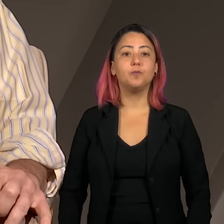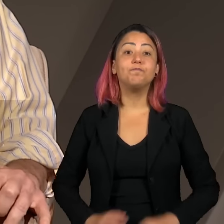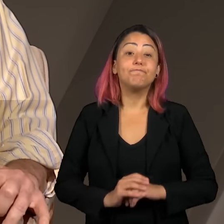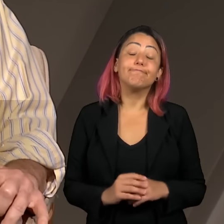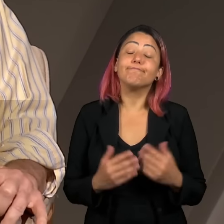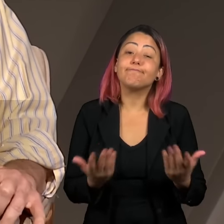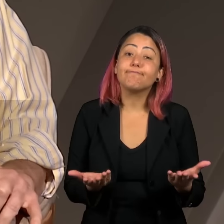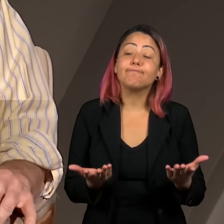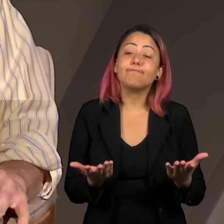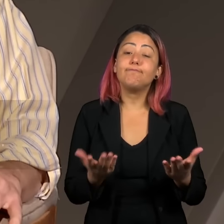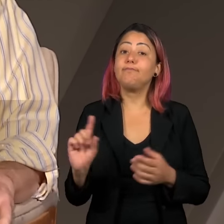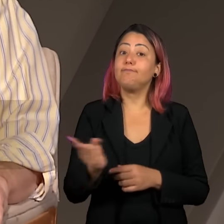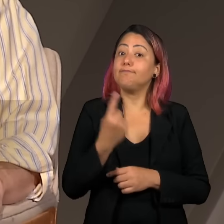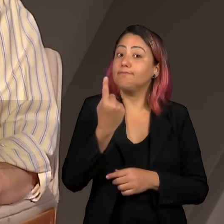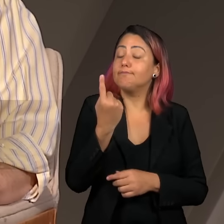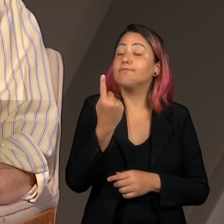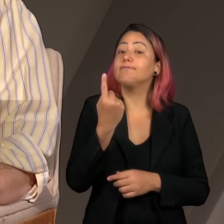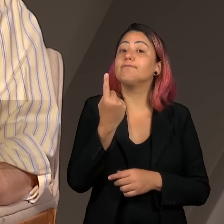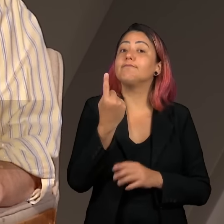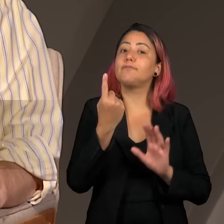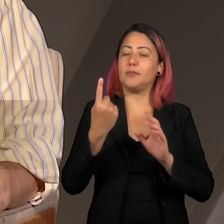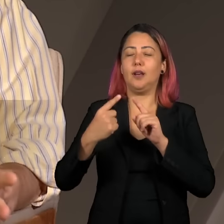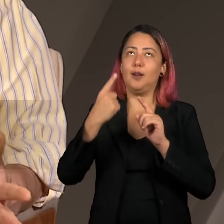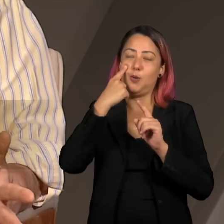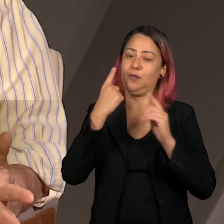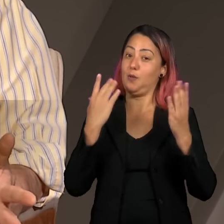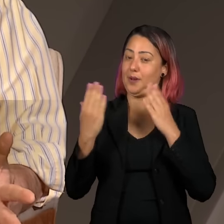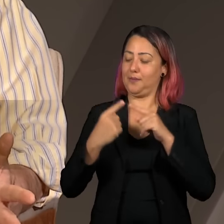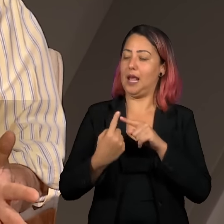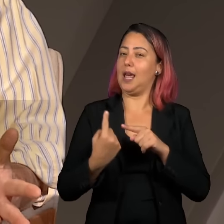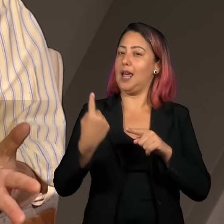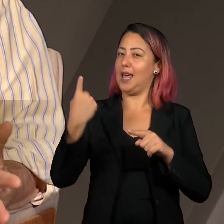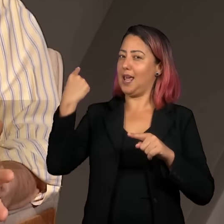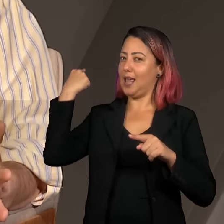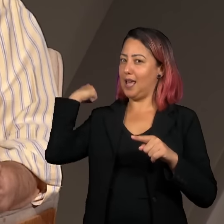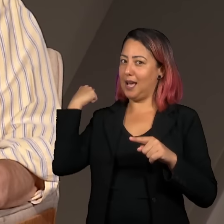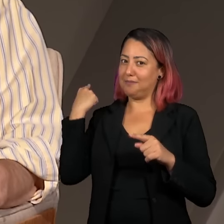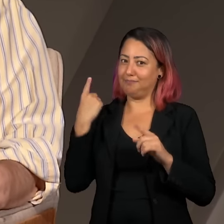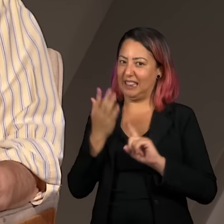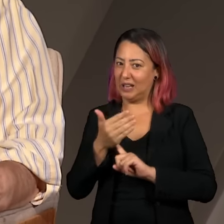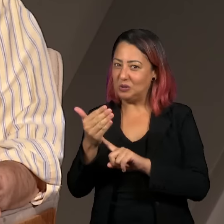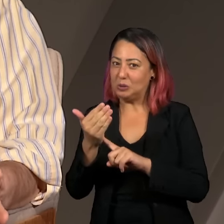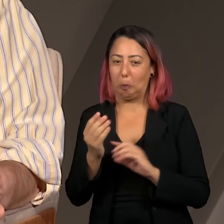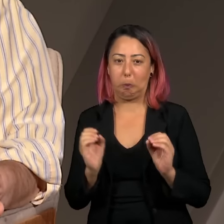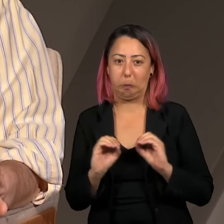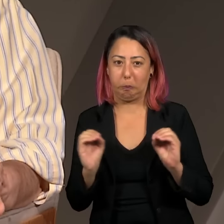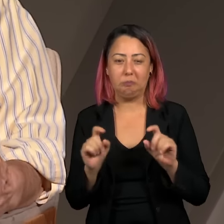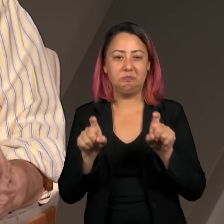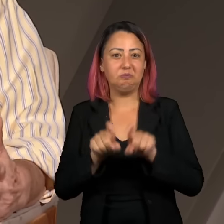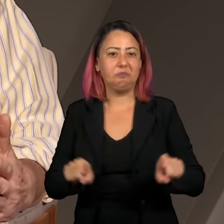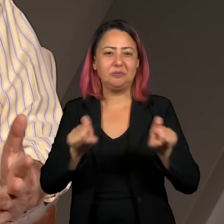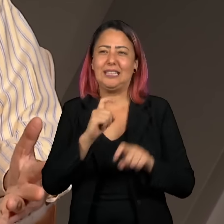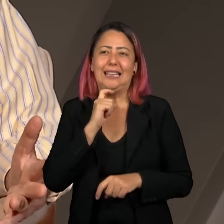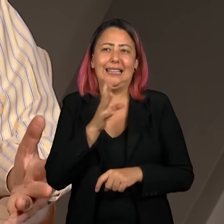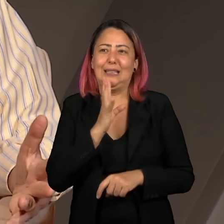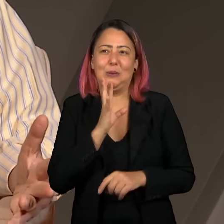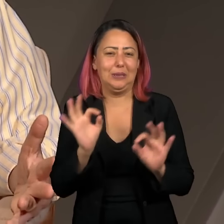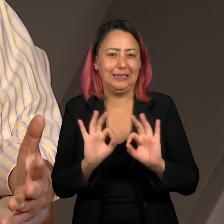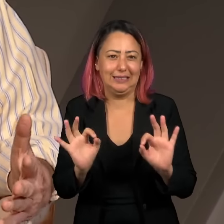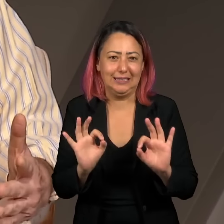eh primeiro antigamente ninguém conhecia tecnologia ninguém conhecia computador uhum